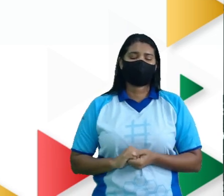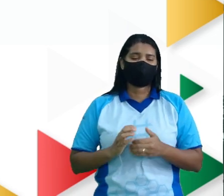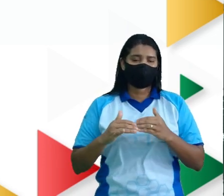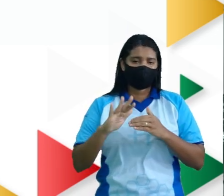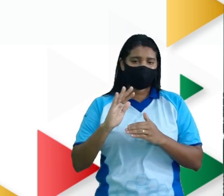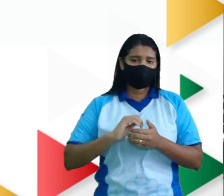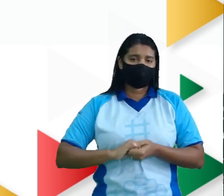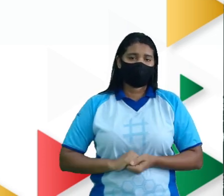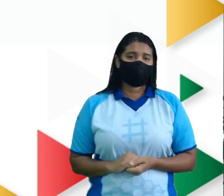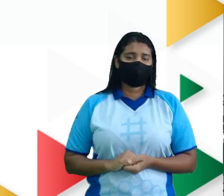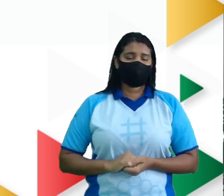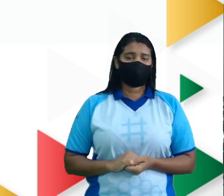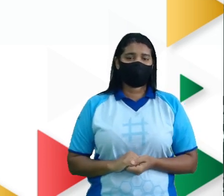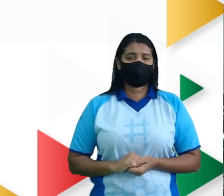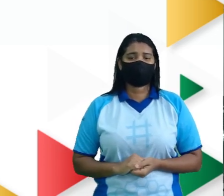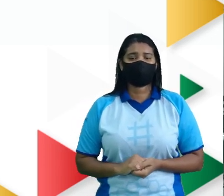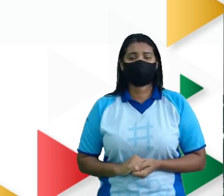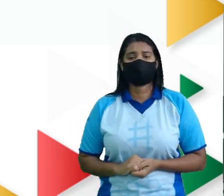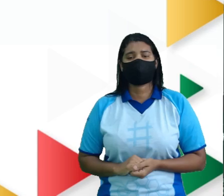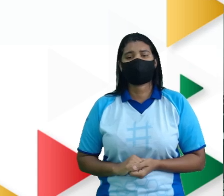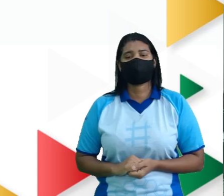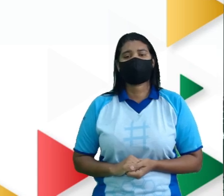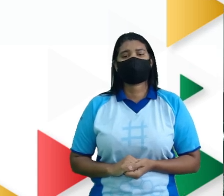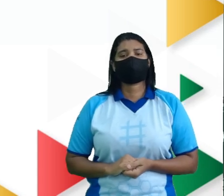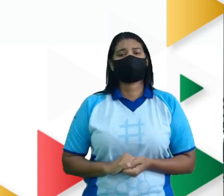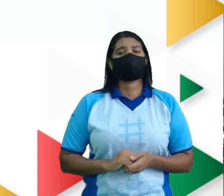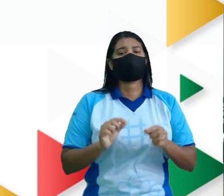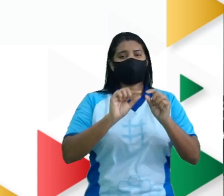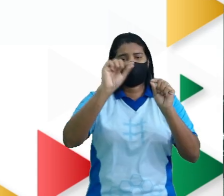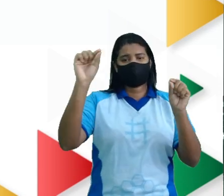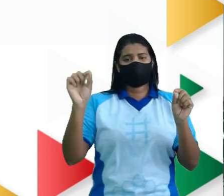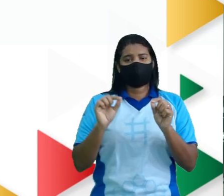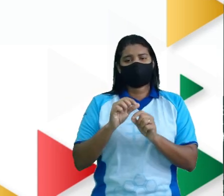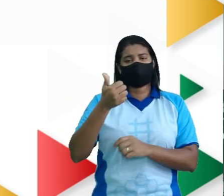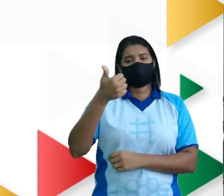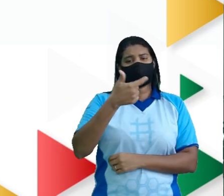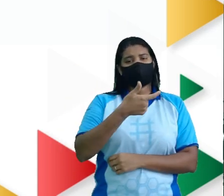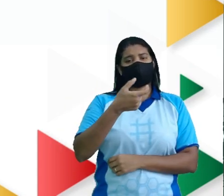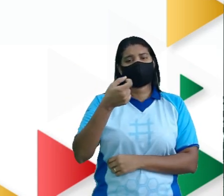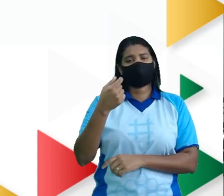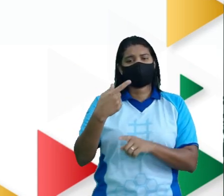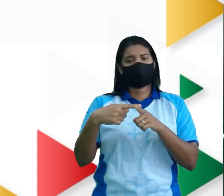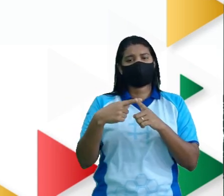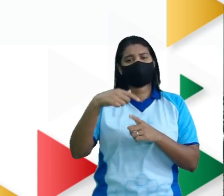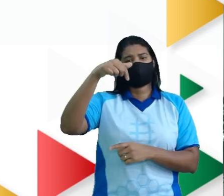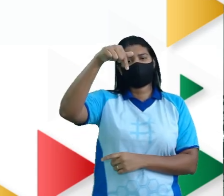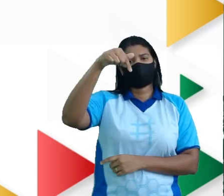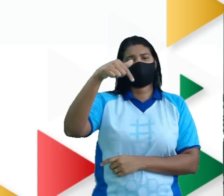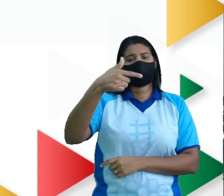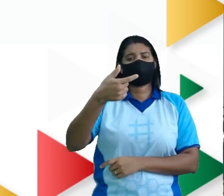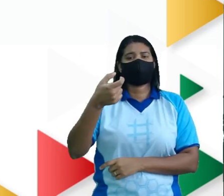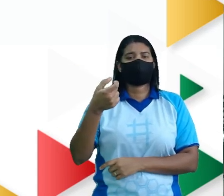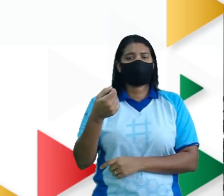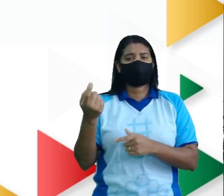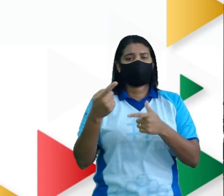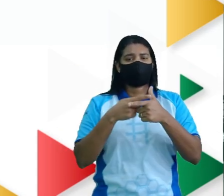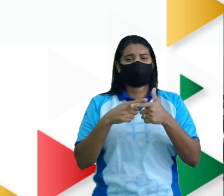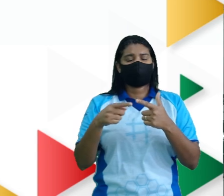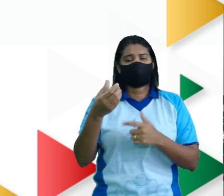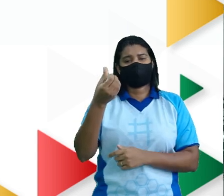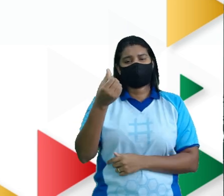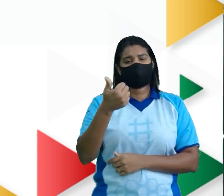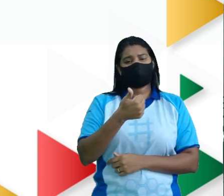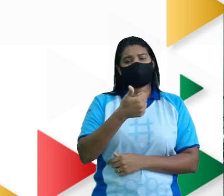aí? Vamos lá, então. Cada ângulo interno mede 120. Por quê? Porque 720 dividido por 6 vai dar 120